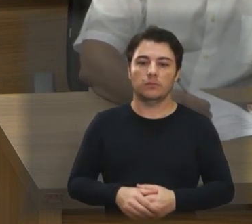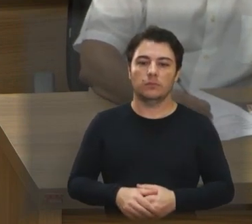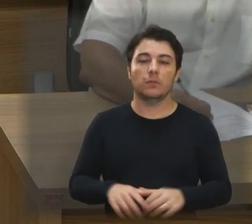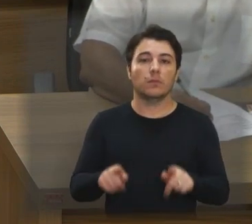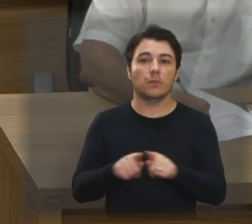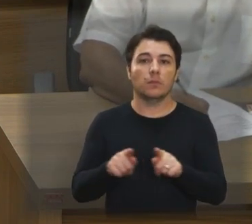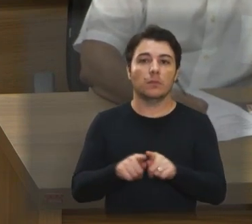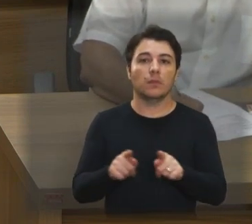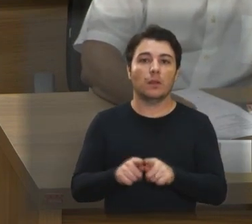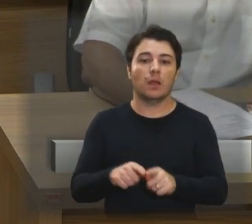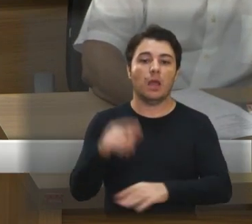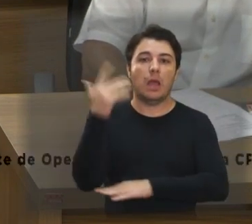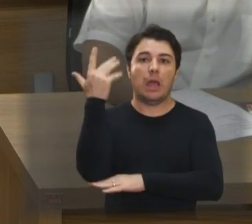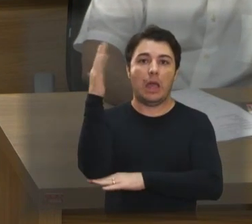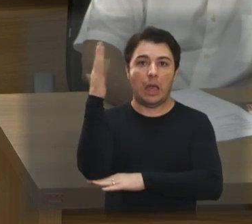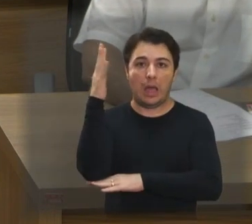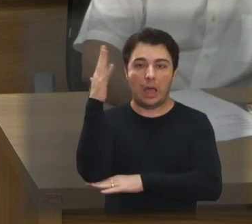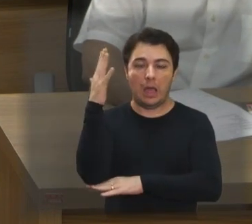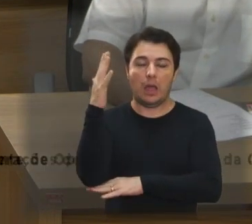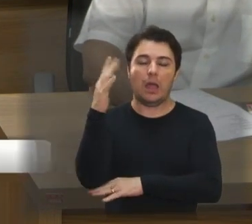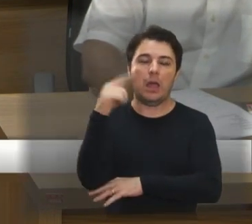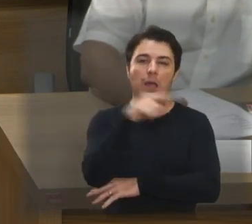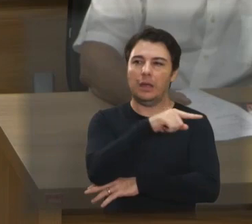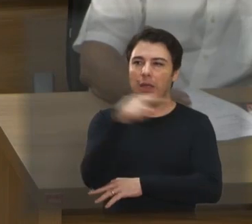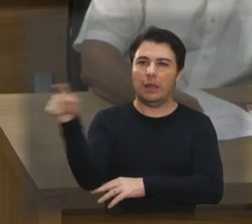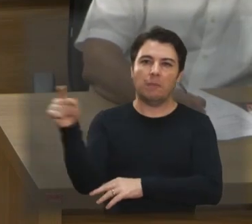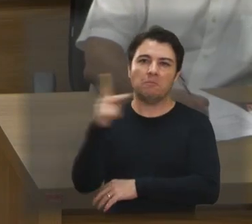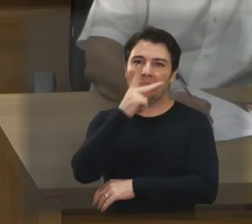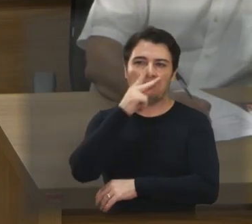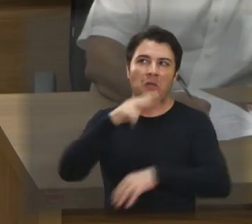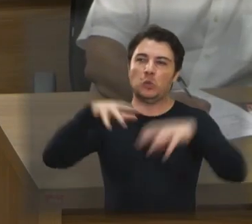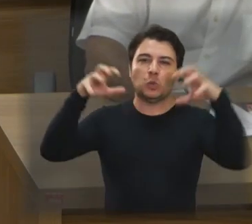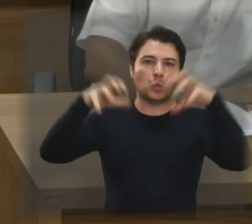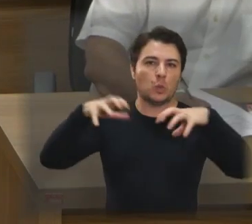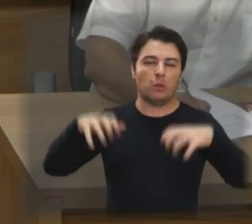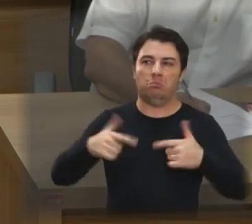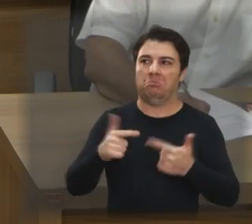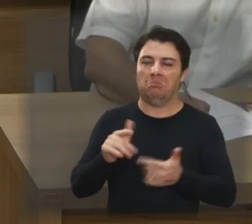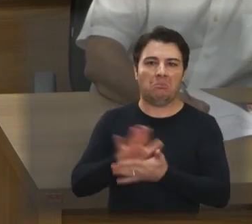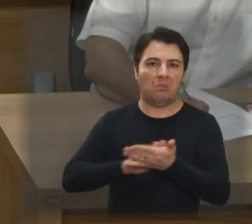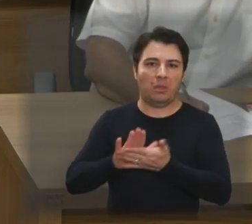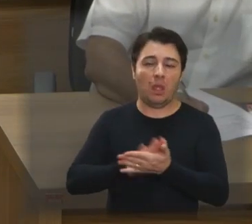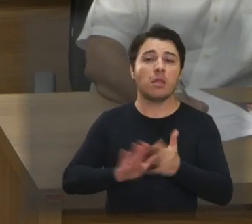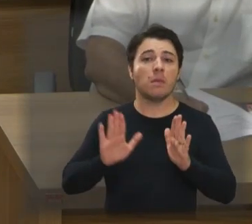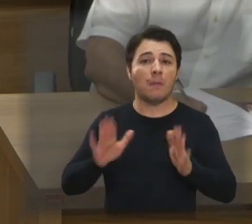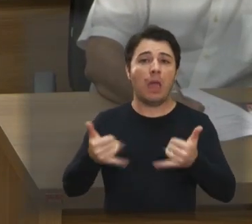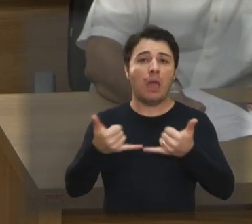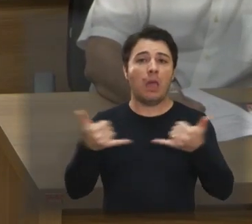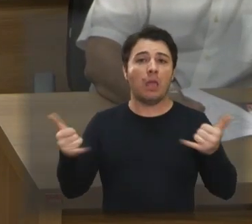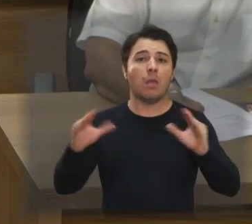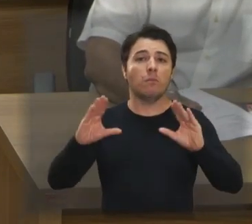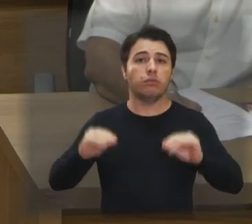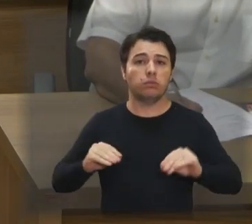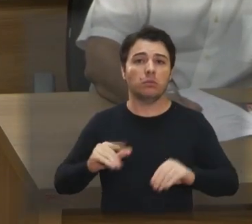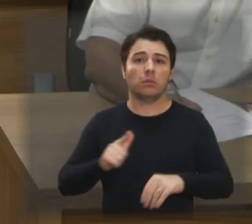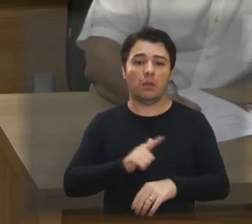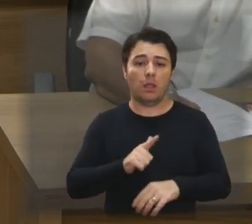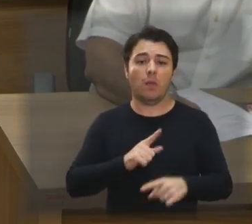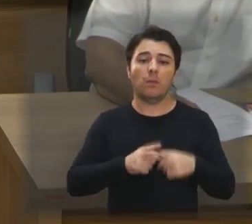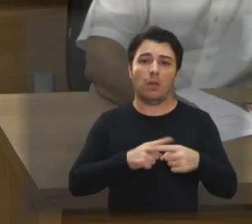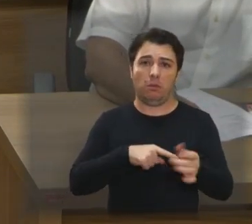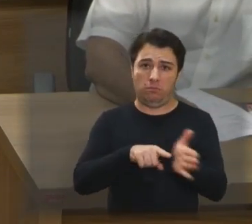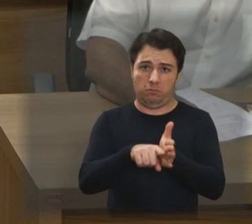a quantidade excessiva de queda de energia em áreas que podemos tá chovendo não tem nenhum acidente de trânsito que a gente acompanha